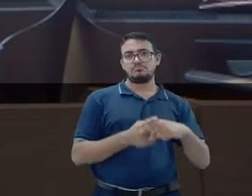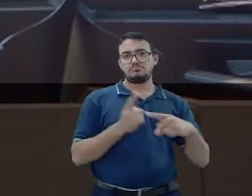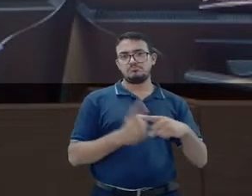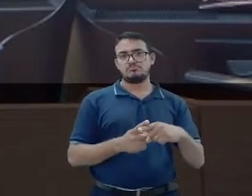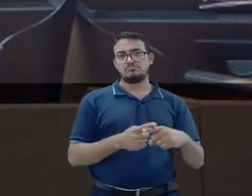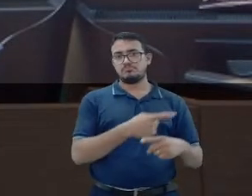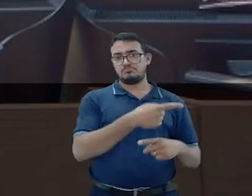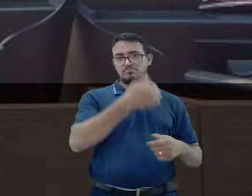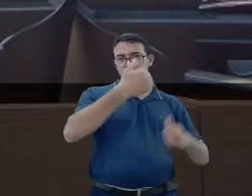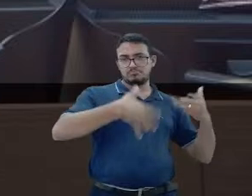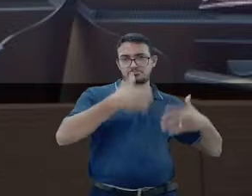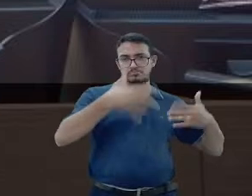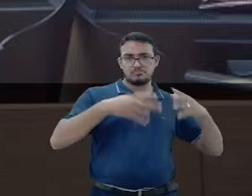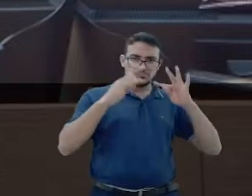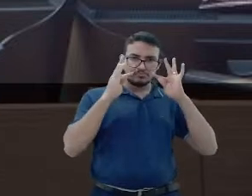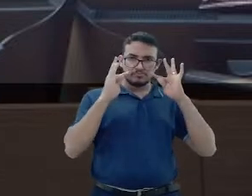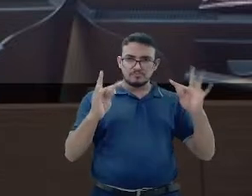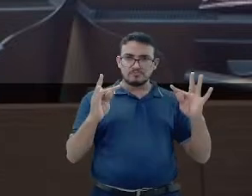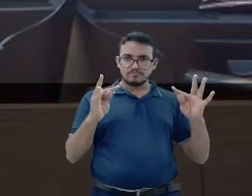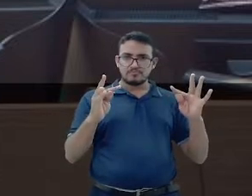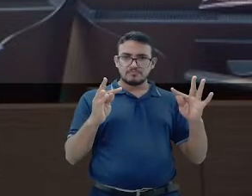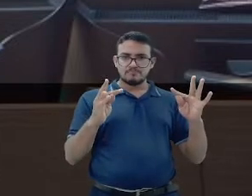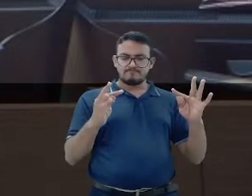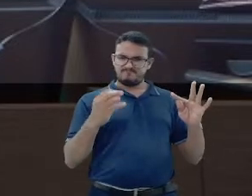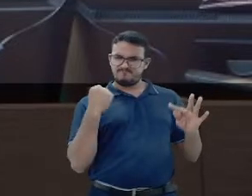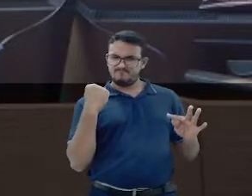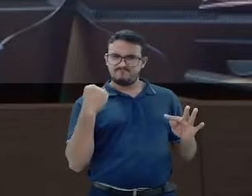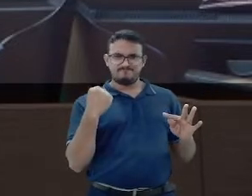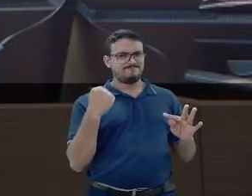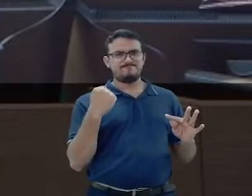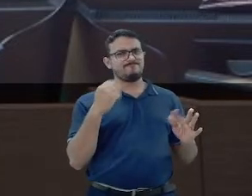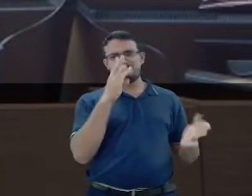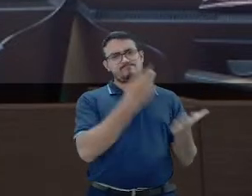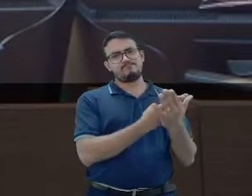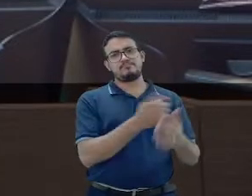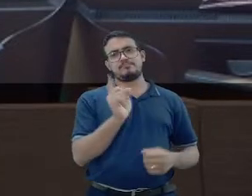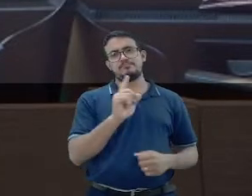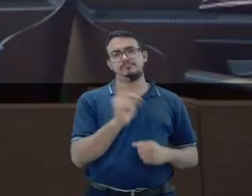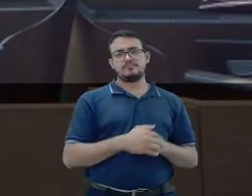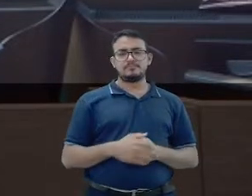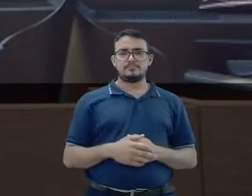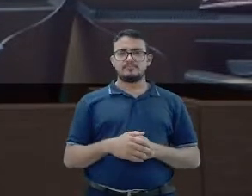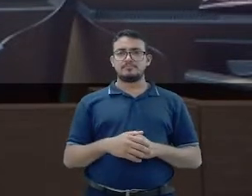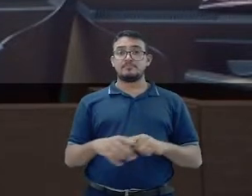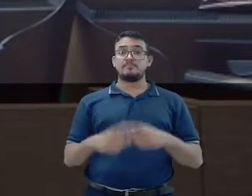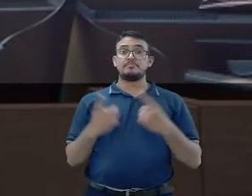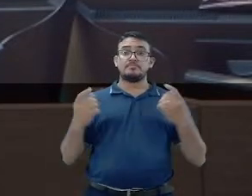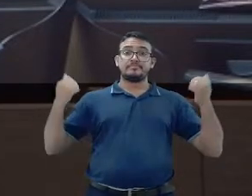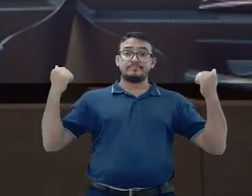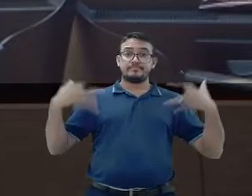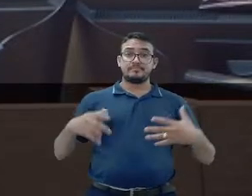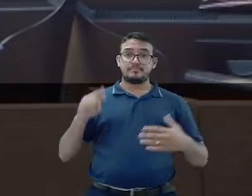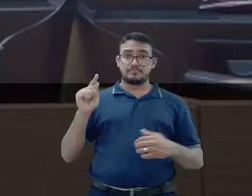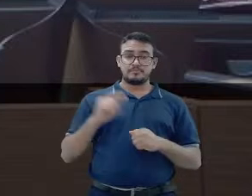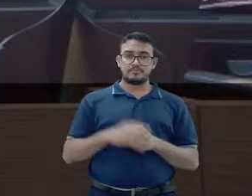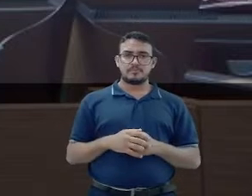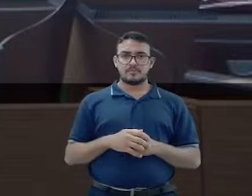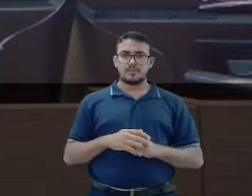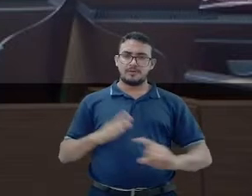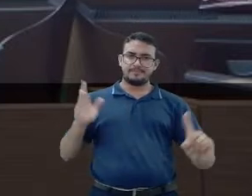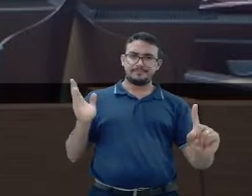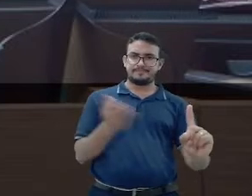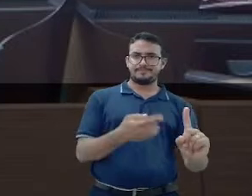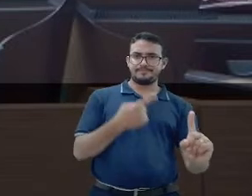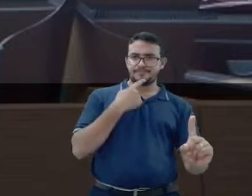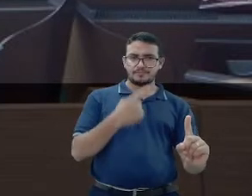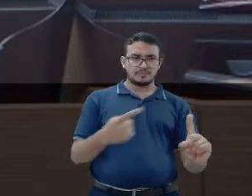declarações de suas testemunhas não foram robustas. Cumpre esclarecer que, tendo o réu negado o vínculo